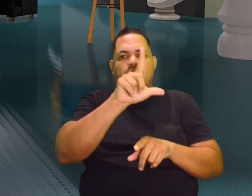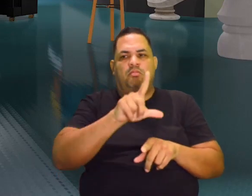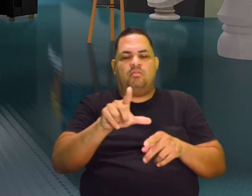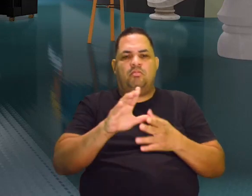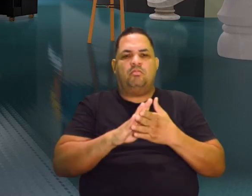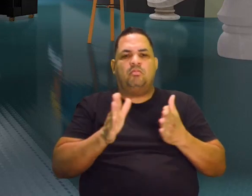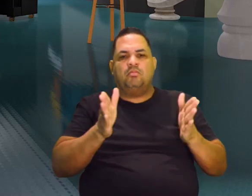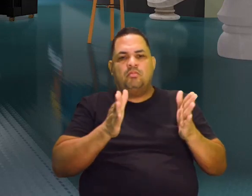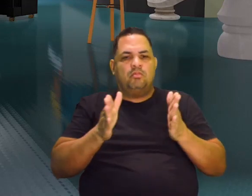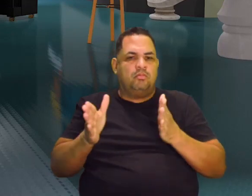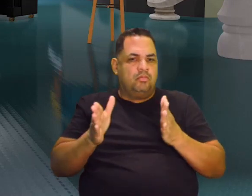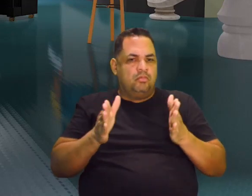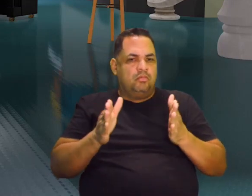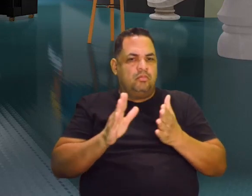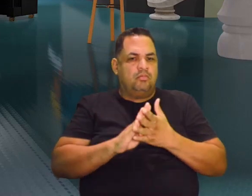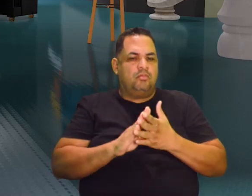período